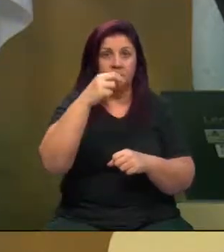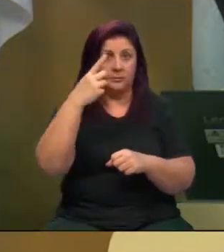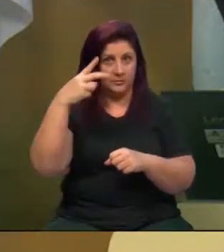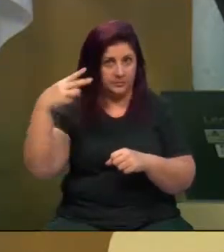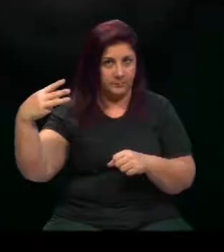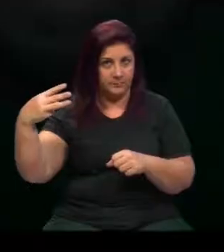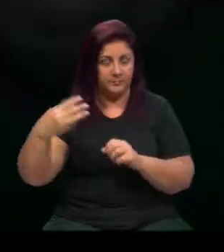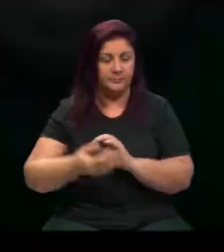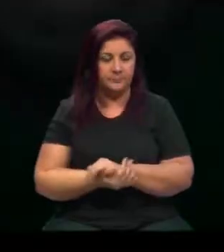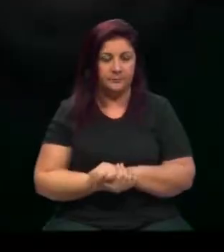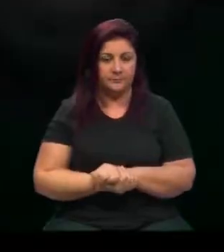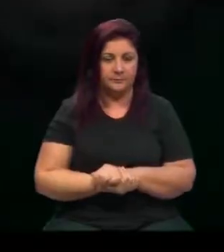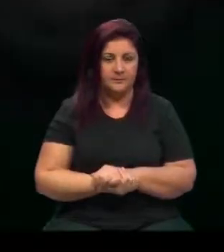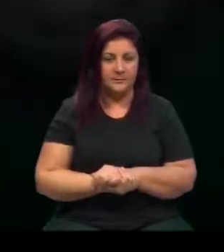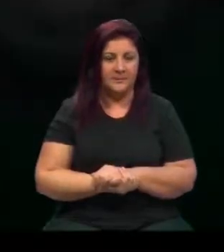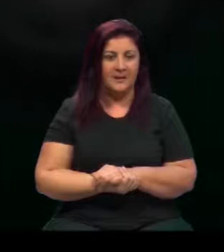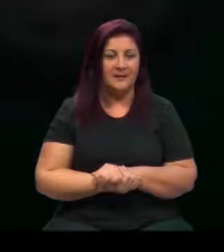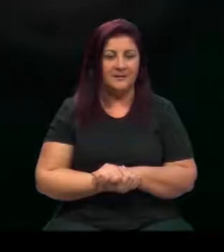favor.